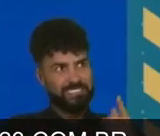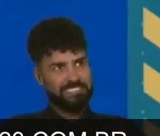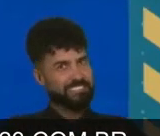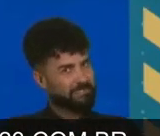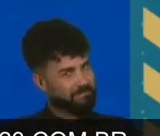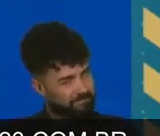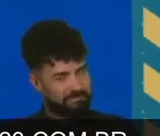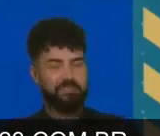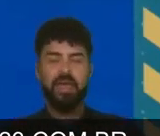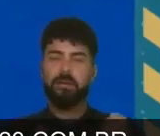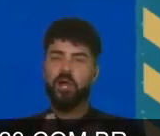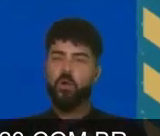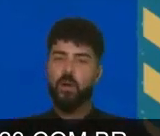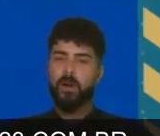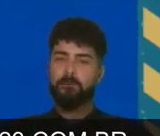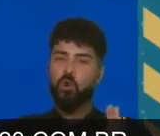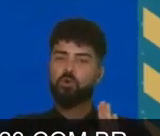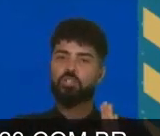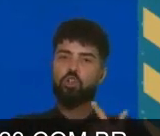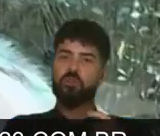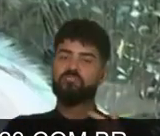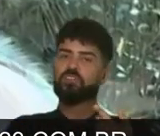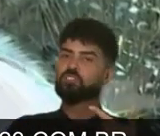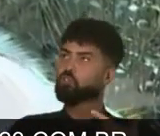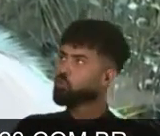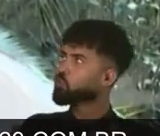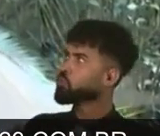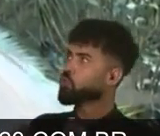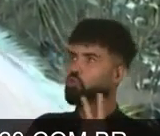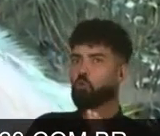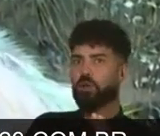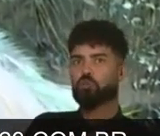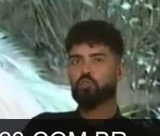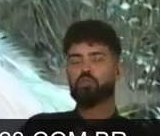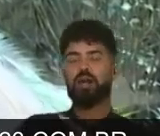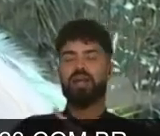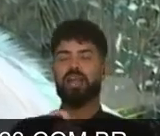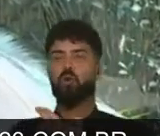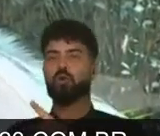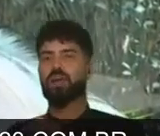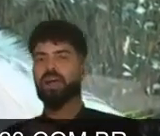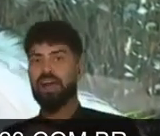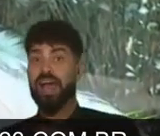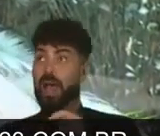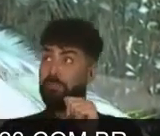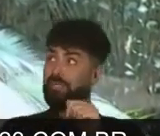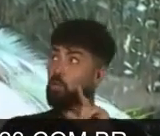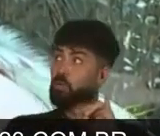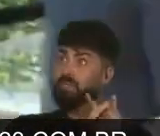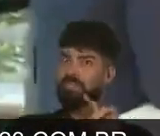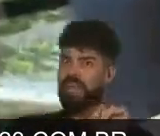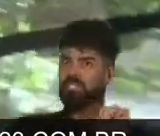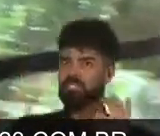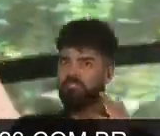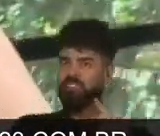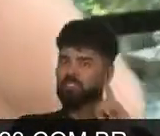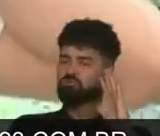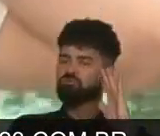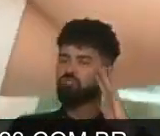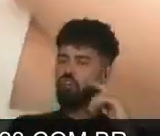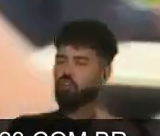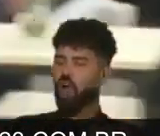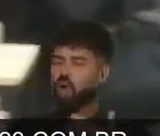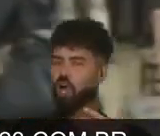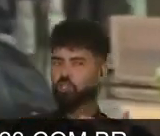em 2021 nas duplas com Laura perigosa e a teoria está Luísa Stefani vive grande fase e sonha com